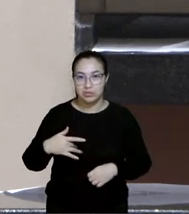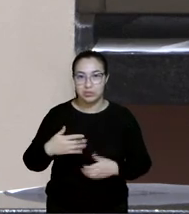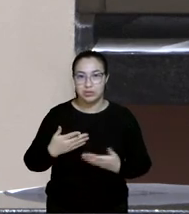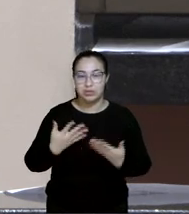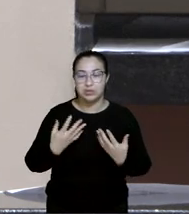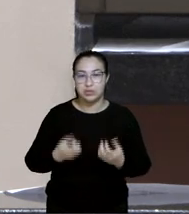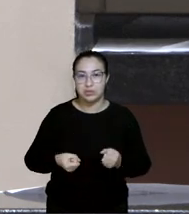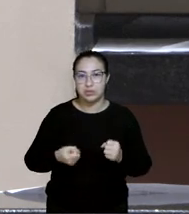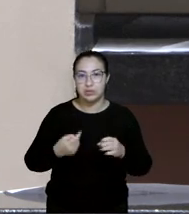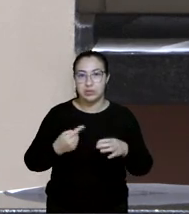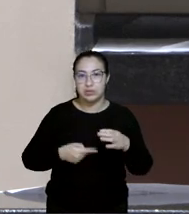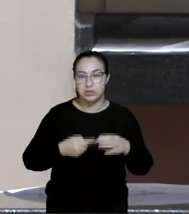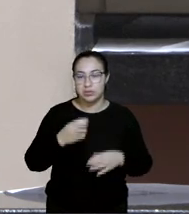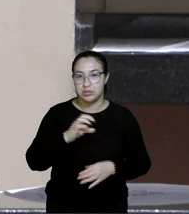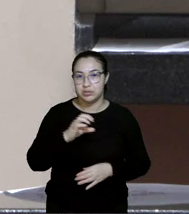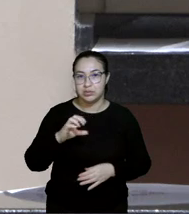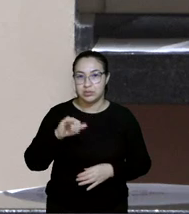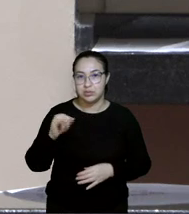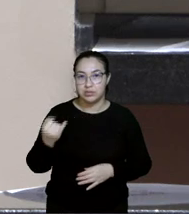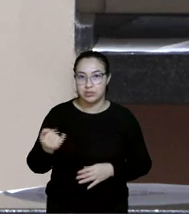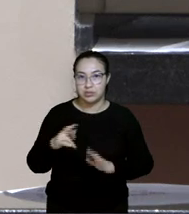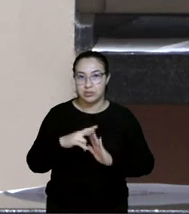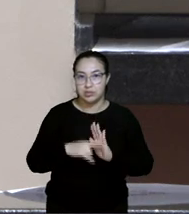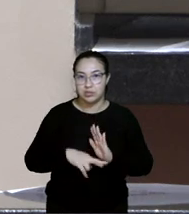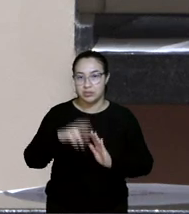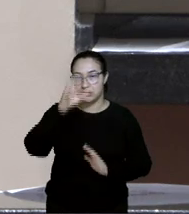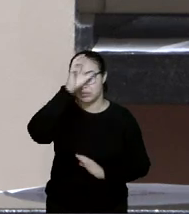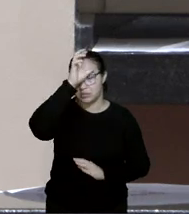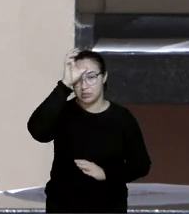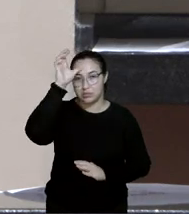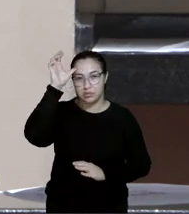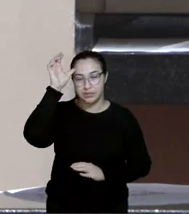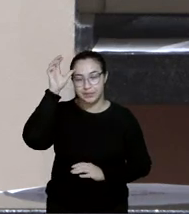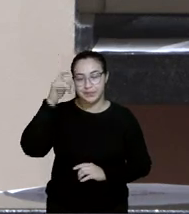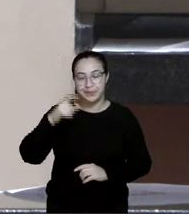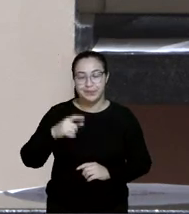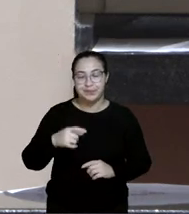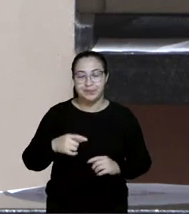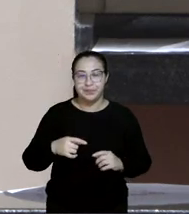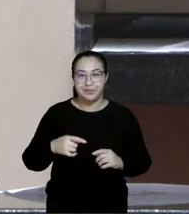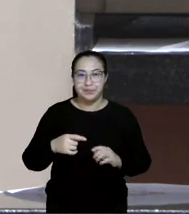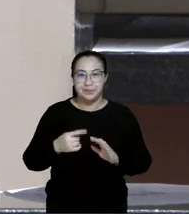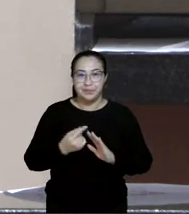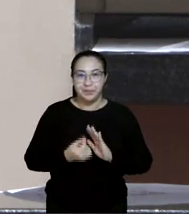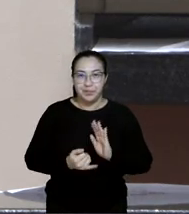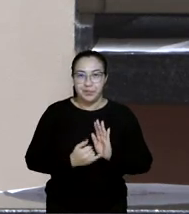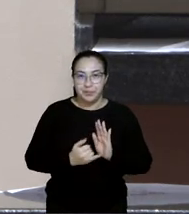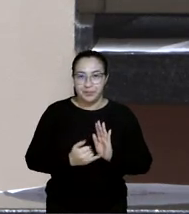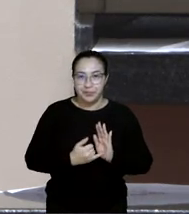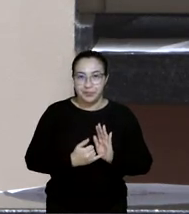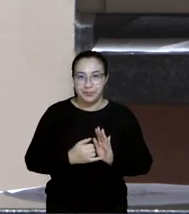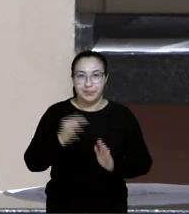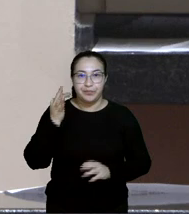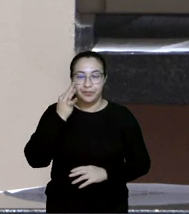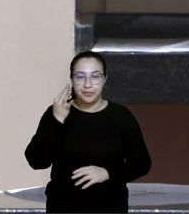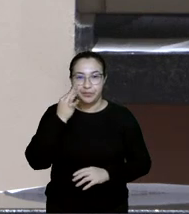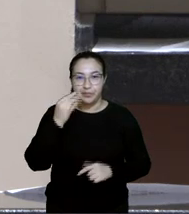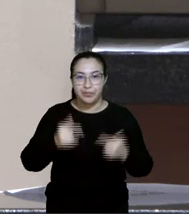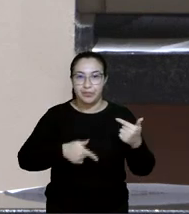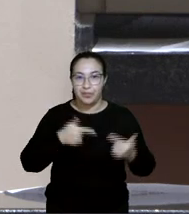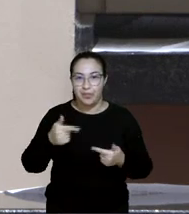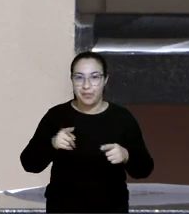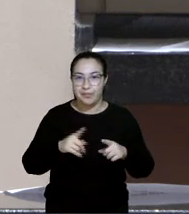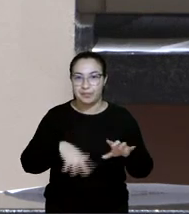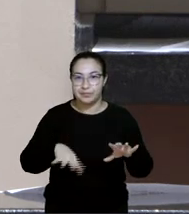das comissões de Constituição e Justiça, relator deputado Camilo Martins, Comissão de Finanças e Tributação, relatoria deputado Fernando Krelin, Comissão de Trabalho, Administração e Serviço